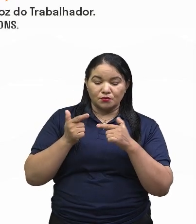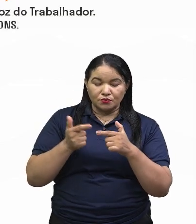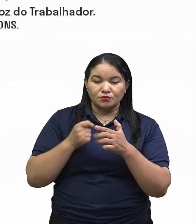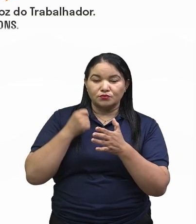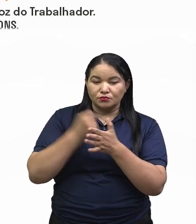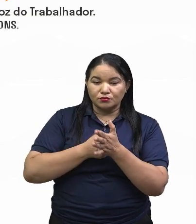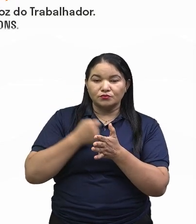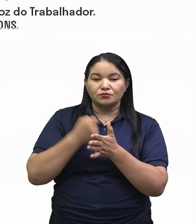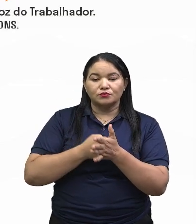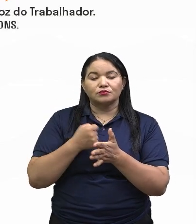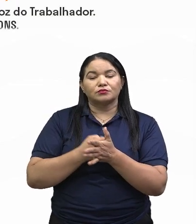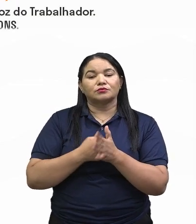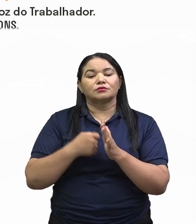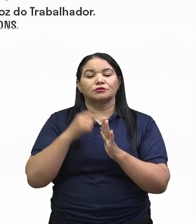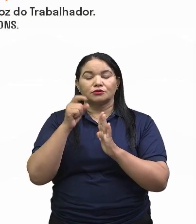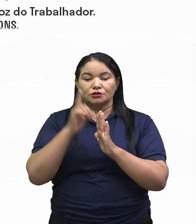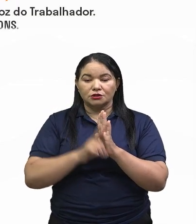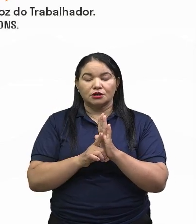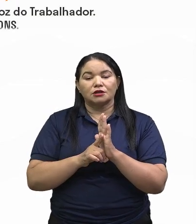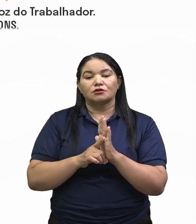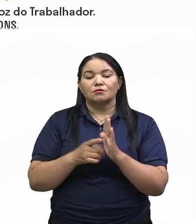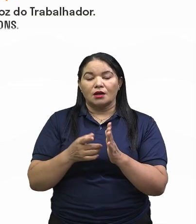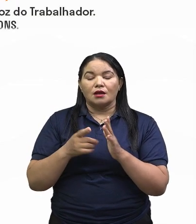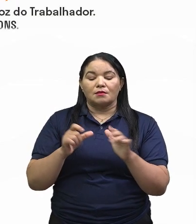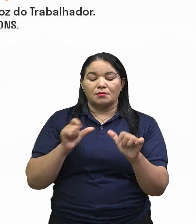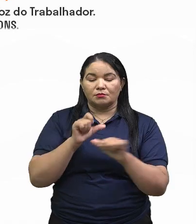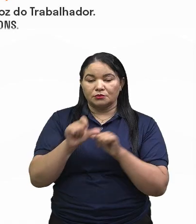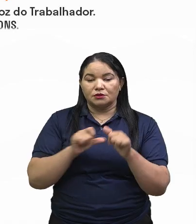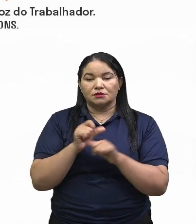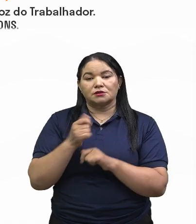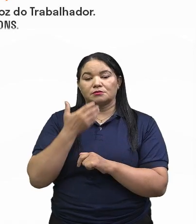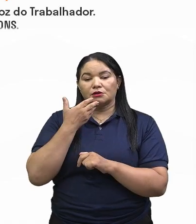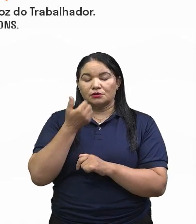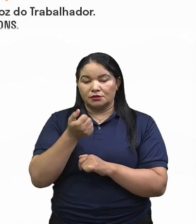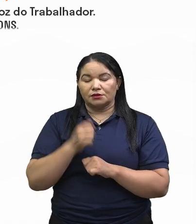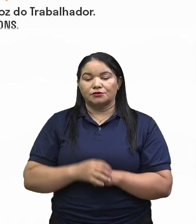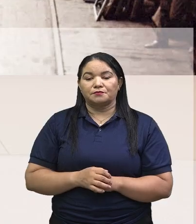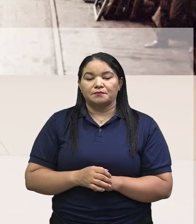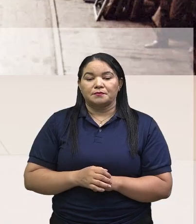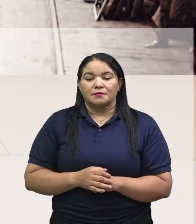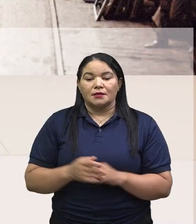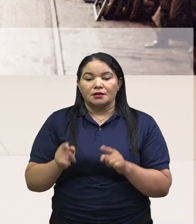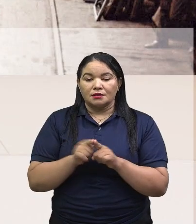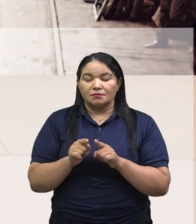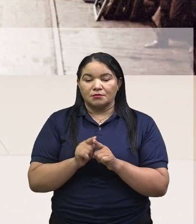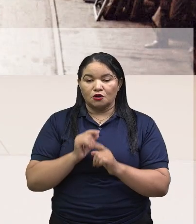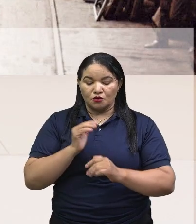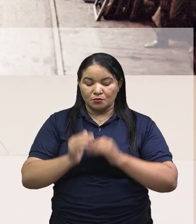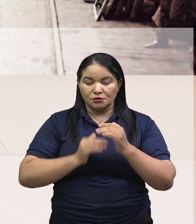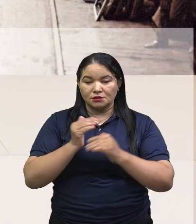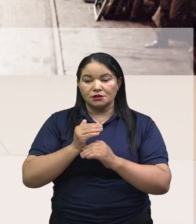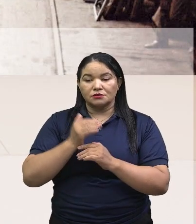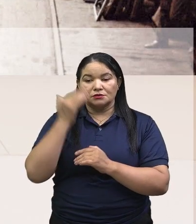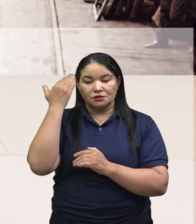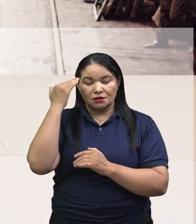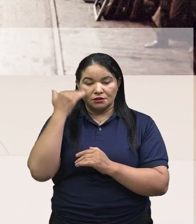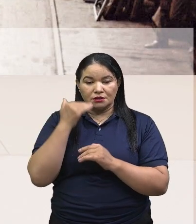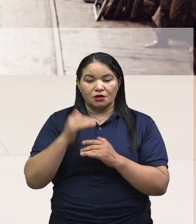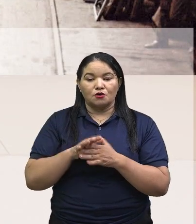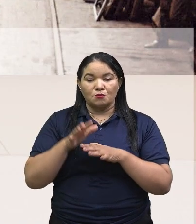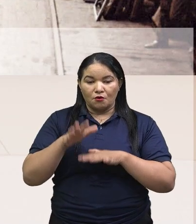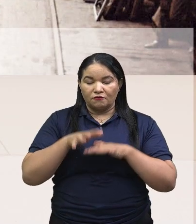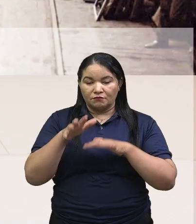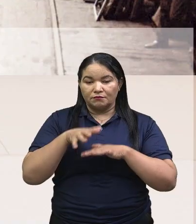né, em prol de melhorias. E dentro desse processo de compreender o movimento